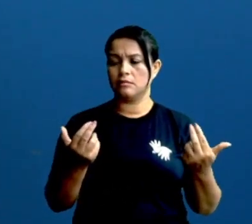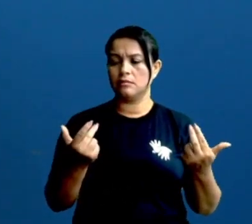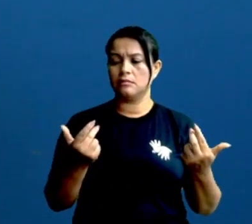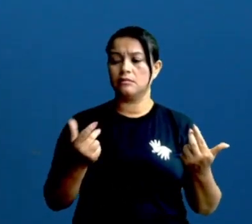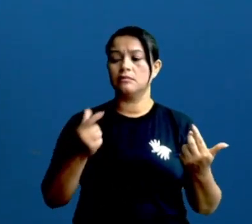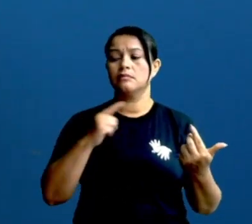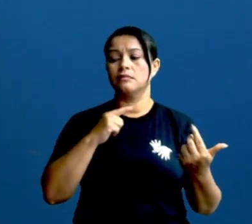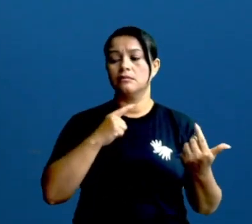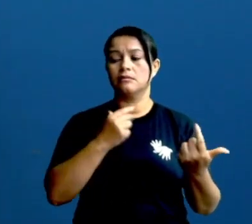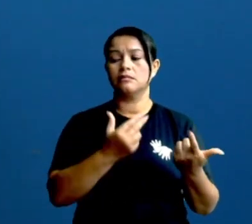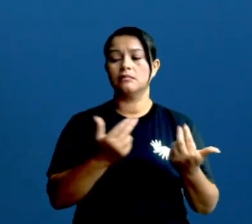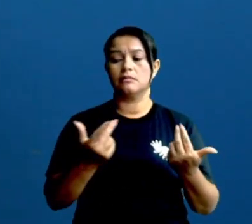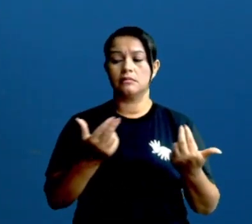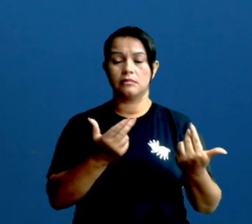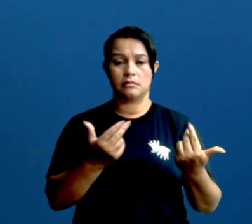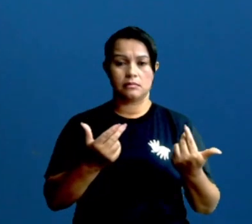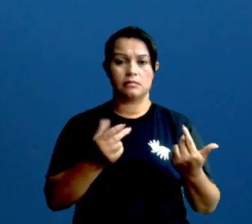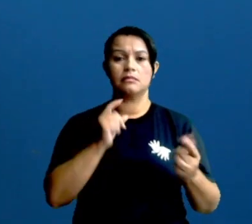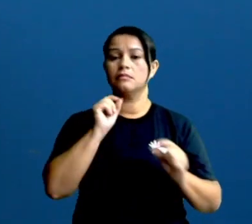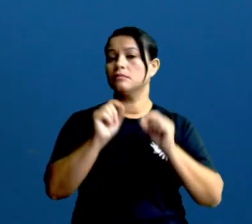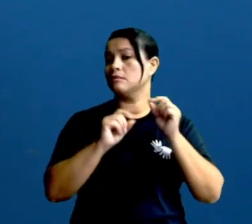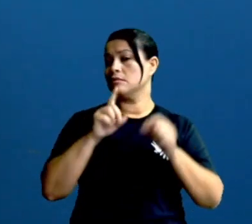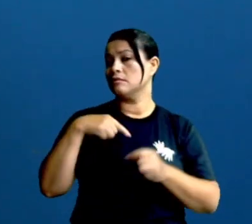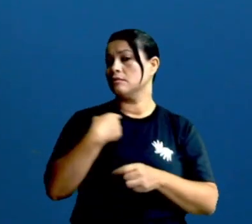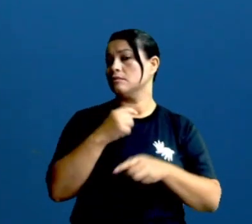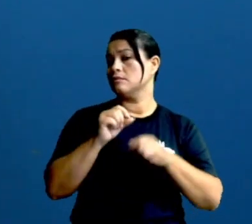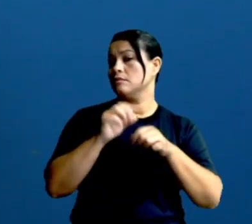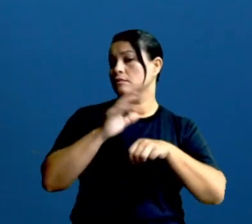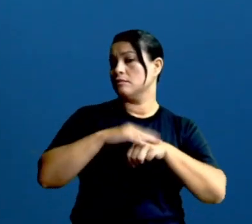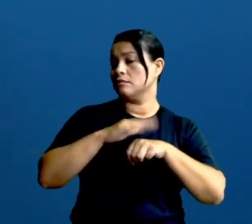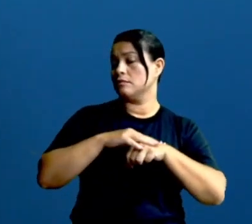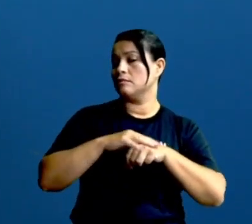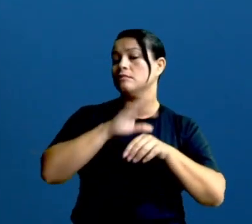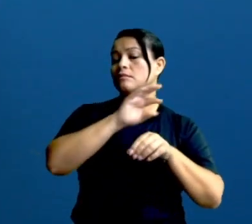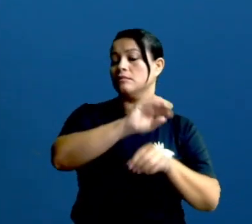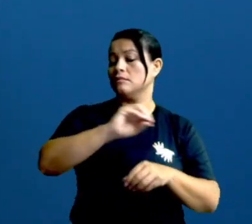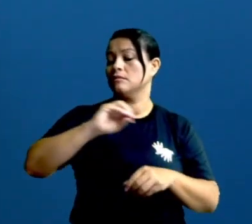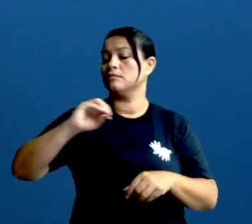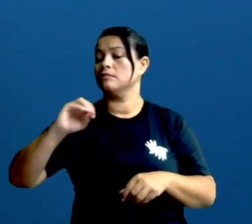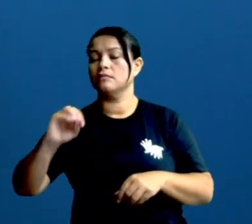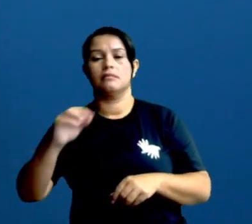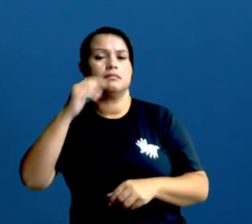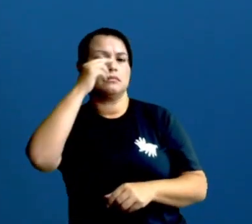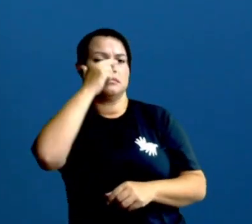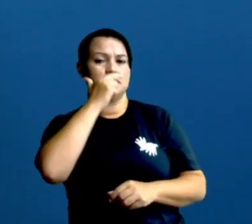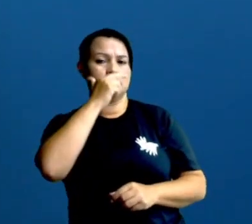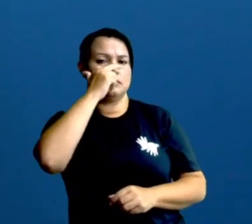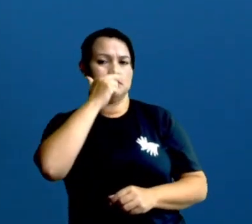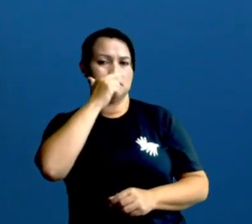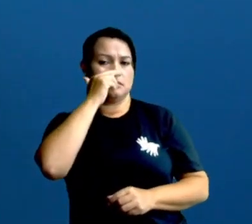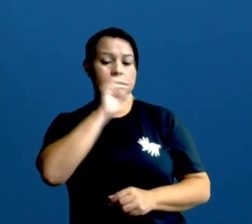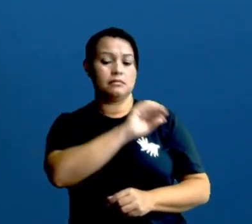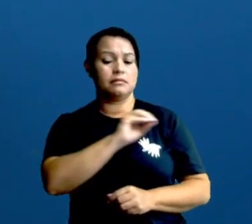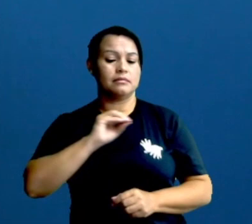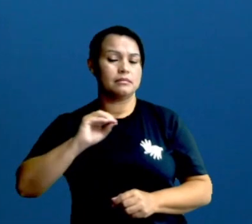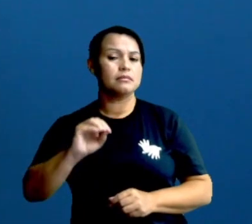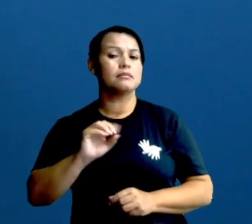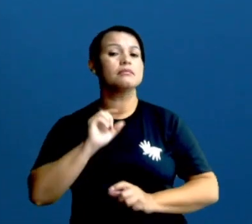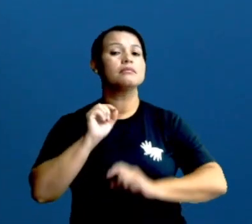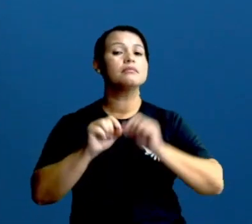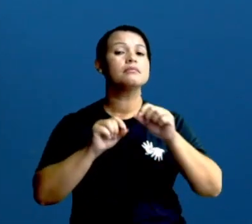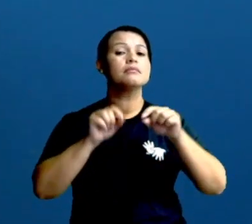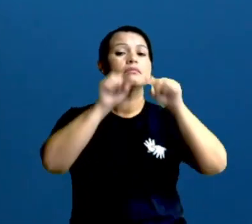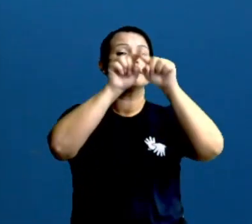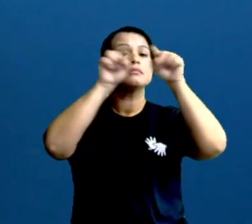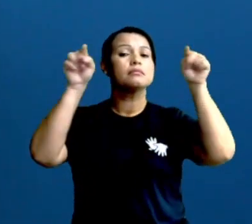E quando as bases estão iguais, o que é que a gente vai fazer? Nós vamos repetir a mesma base. Nós vamos fazer o quê